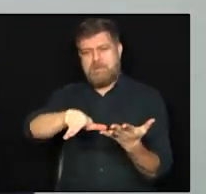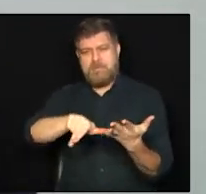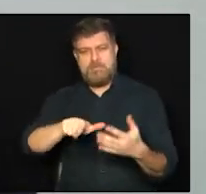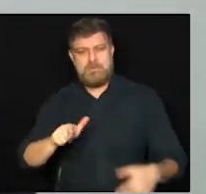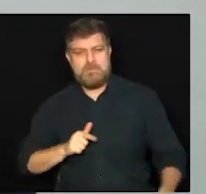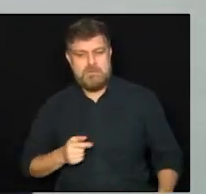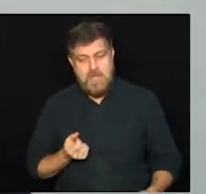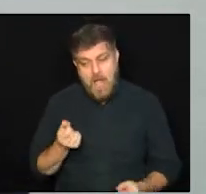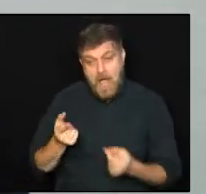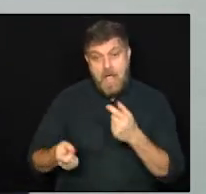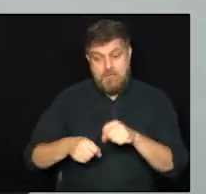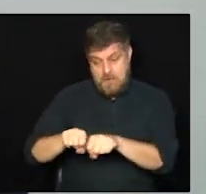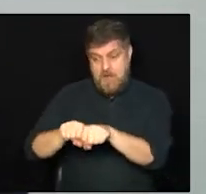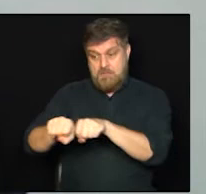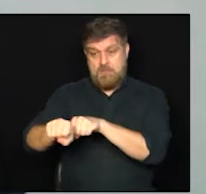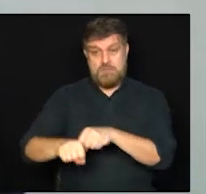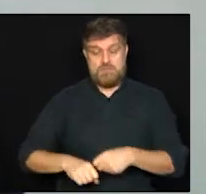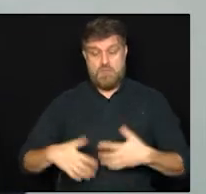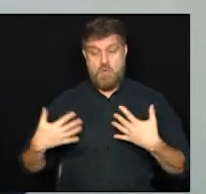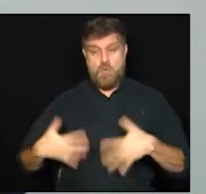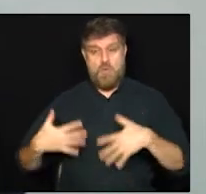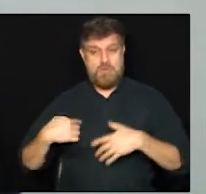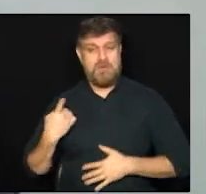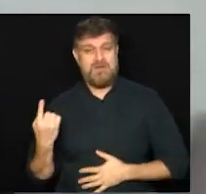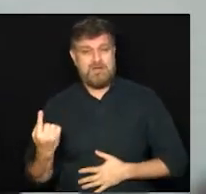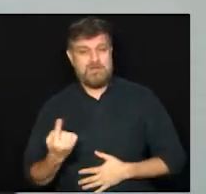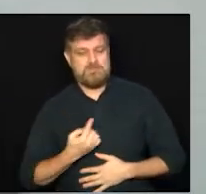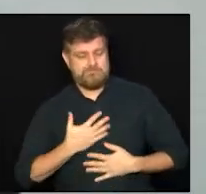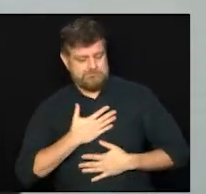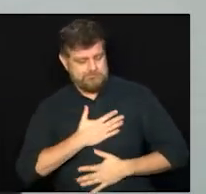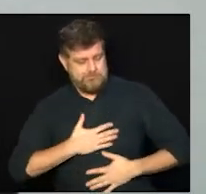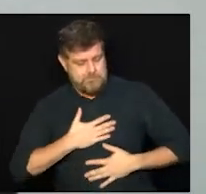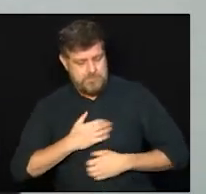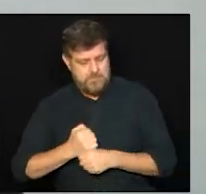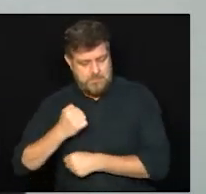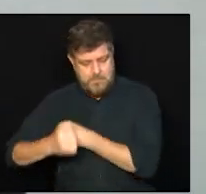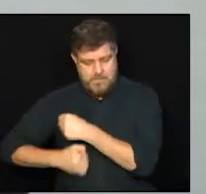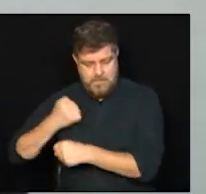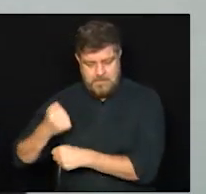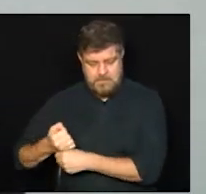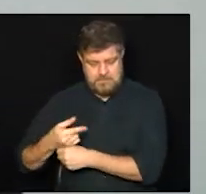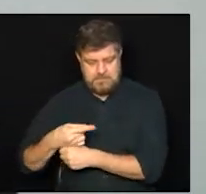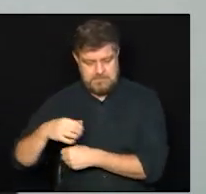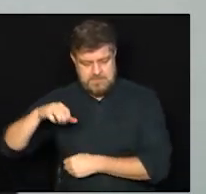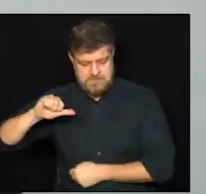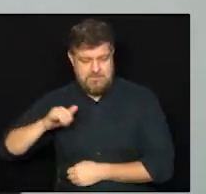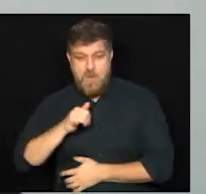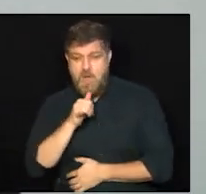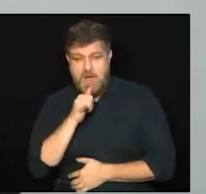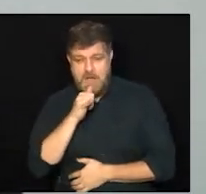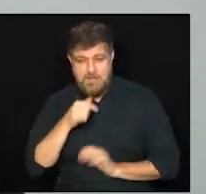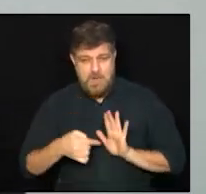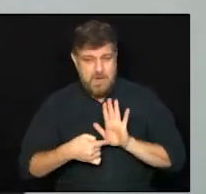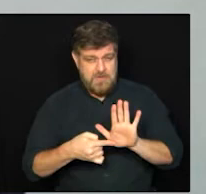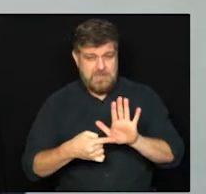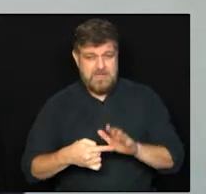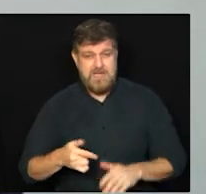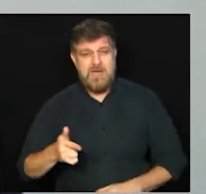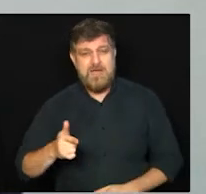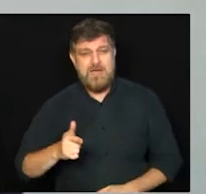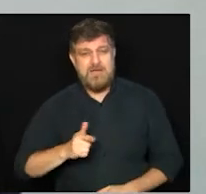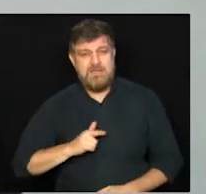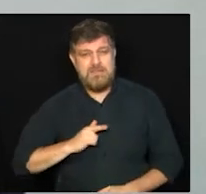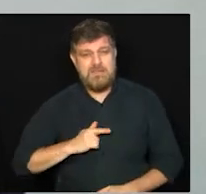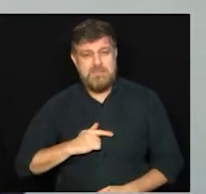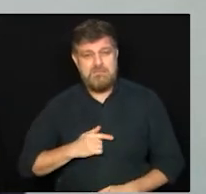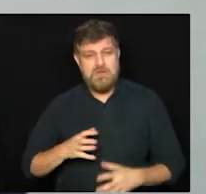algumas formaturas grandes, tá? A gente teve a felicidade de, em 2019, só para poder pontuar aqui, né? A gente conseguiu pegar turmas